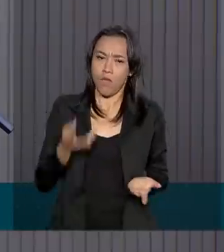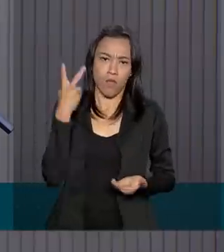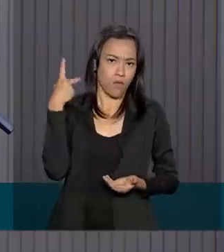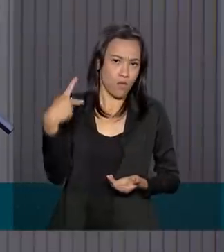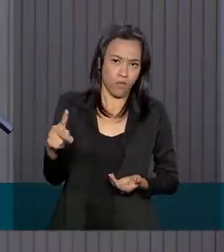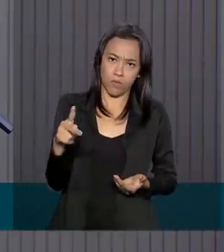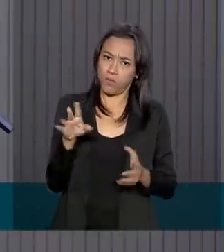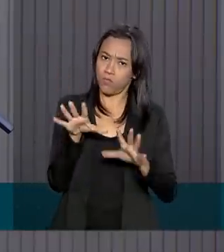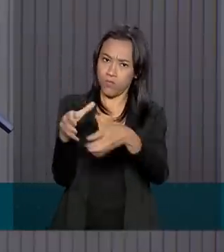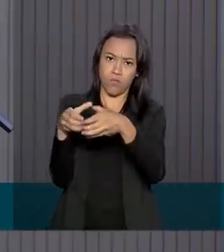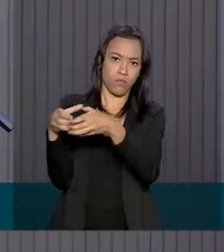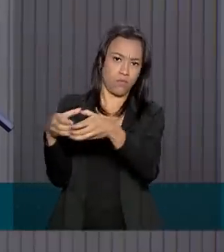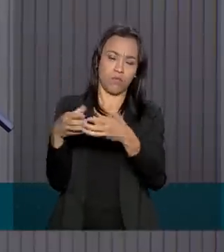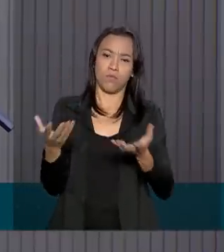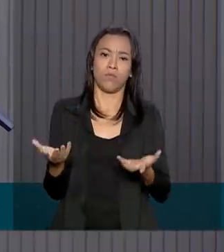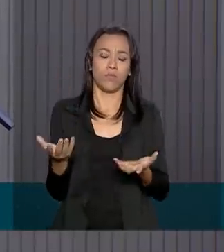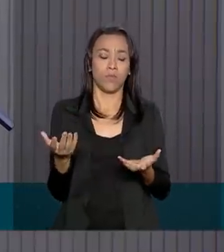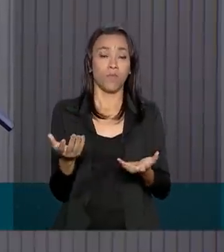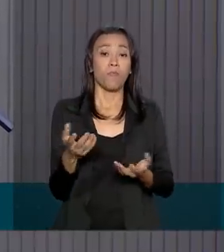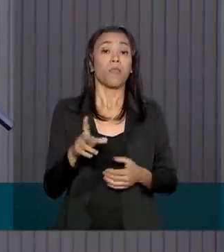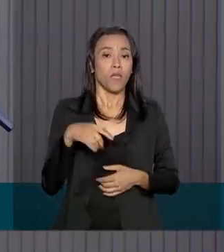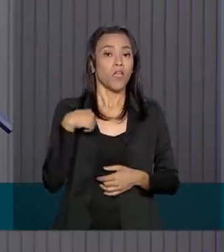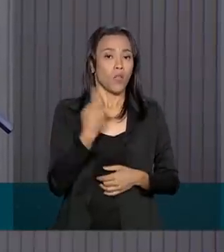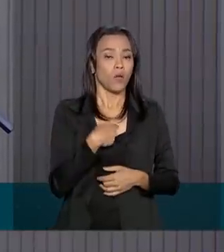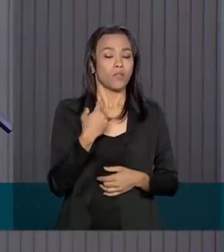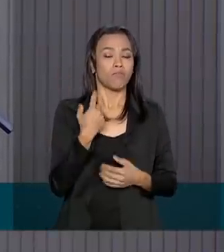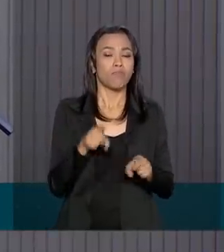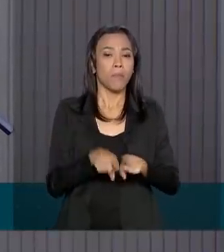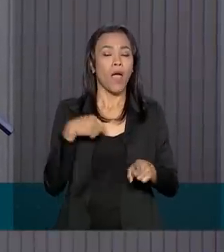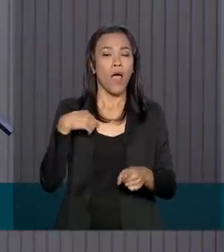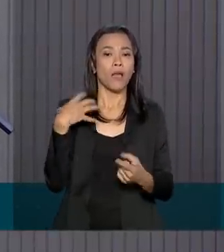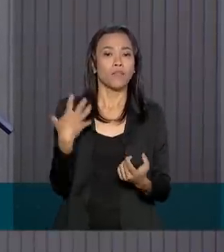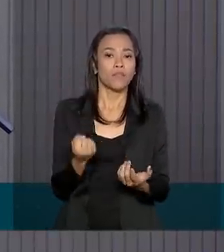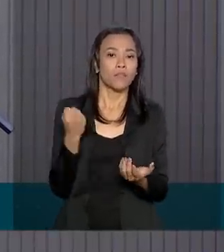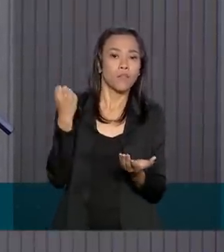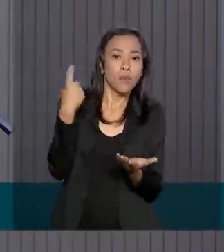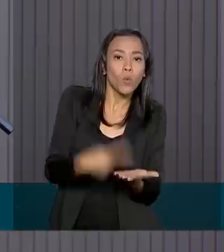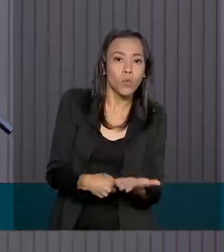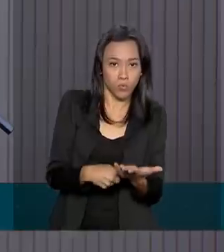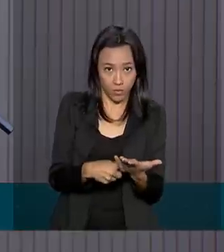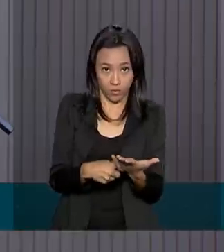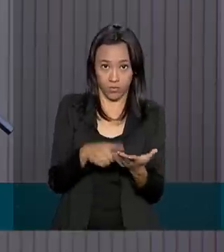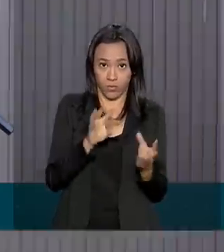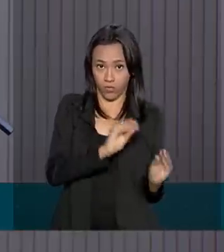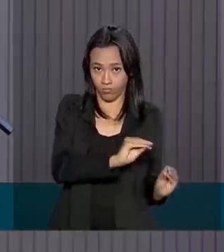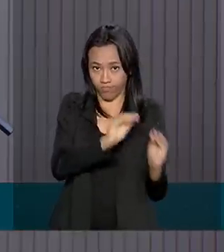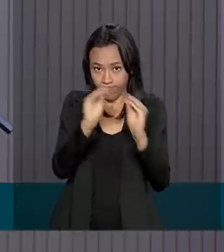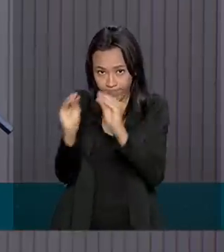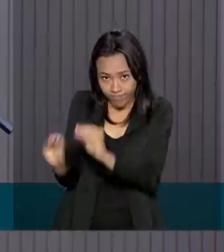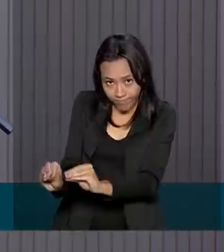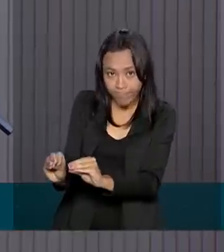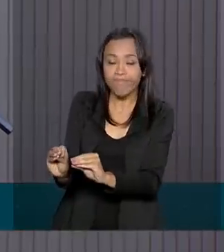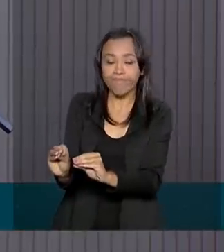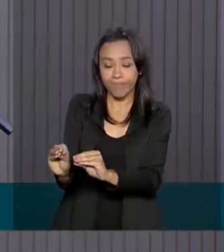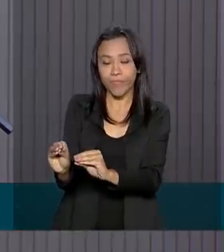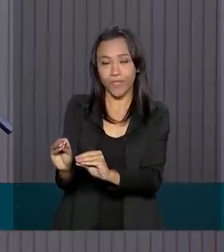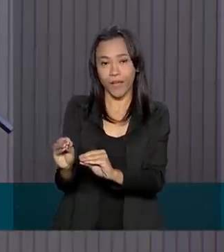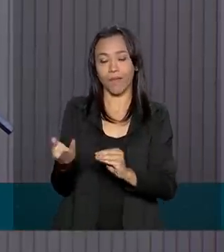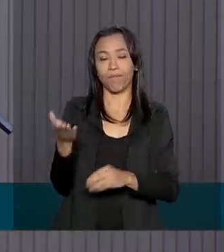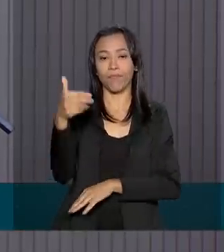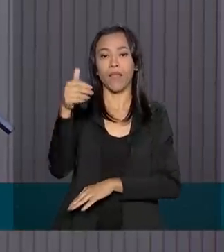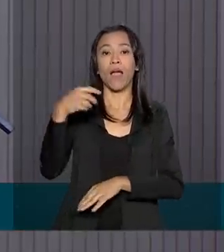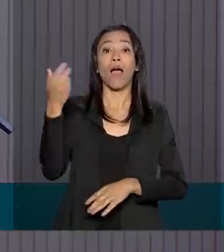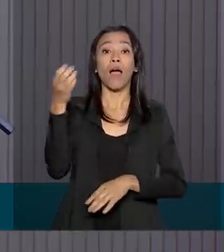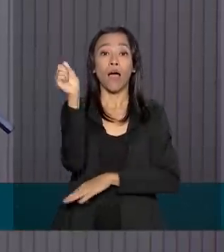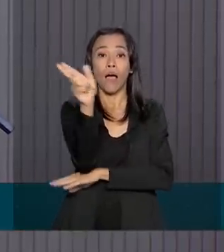parlamentares. E assumimos aquele compromisso. E obviamente, nós queremos cumprir esse compromisso.